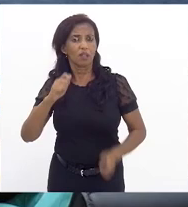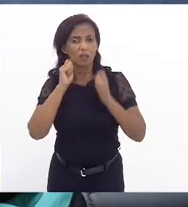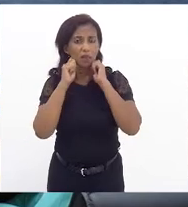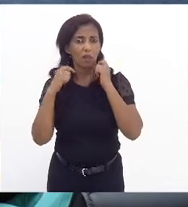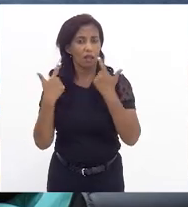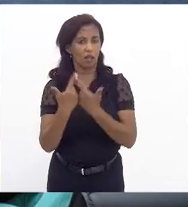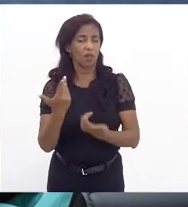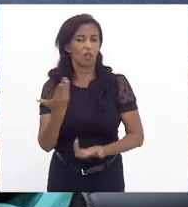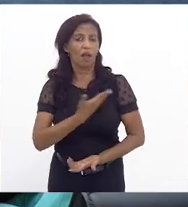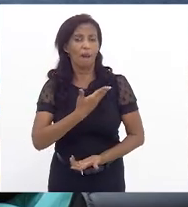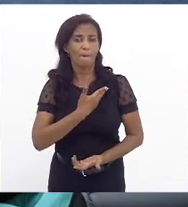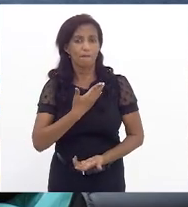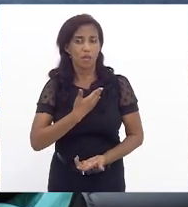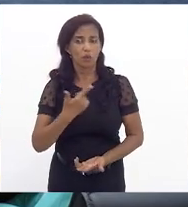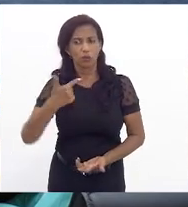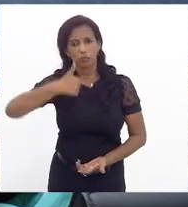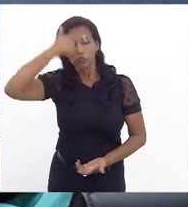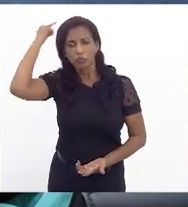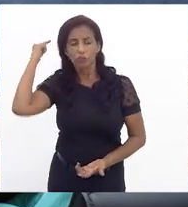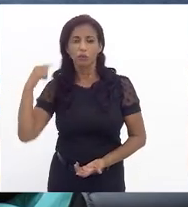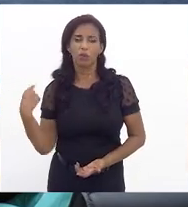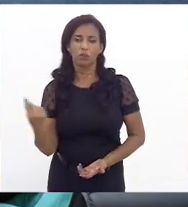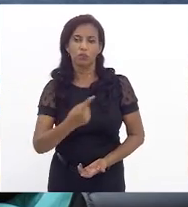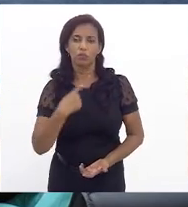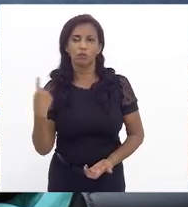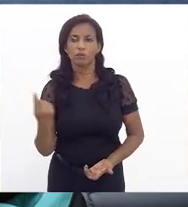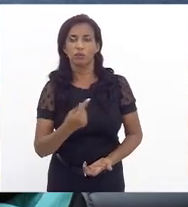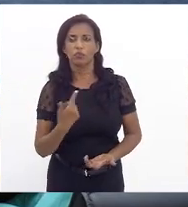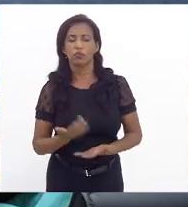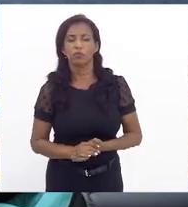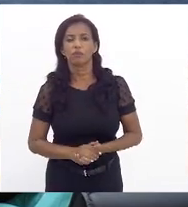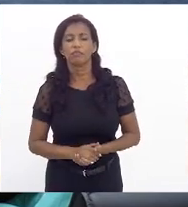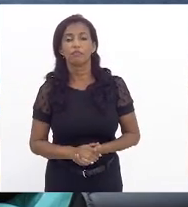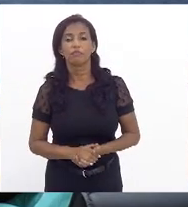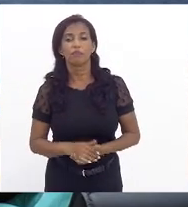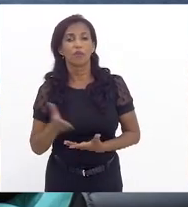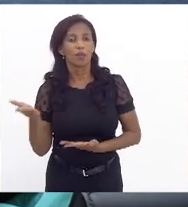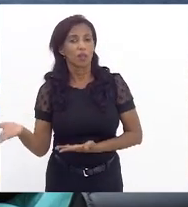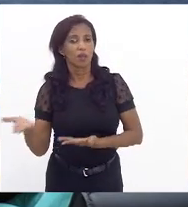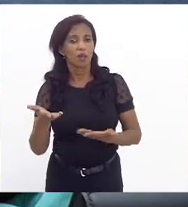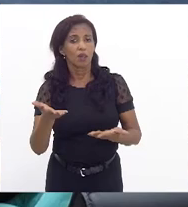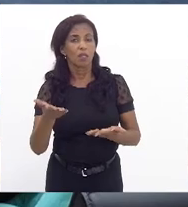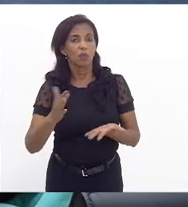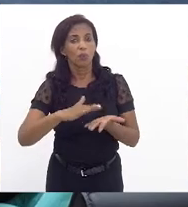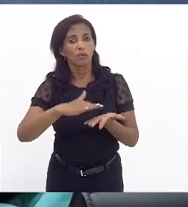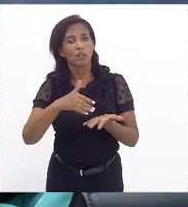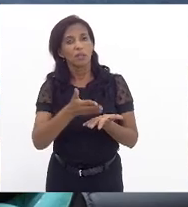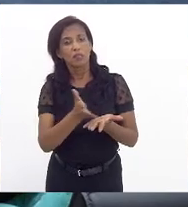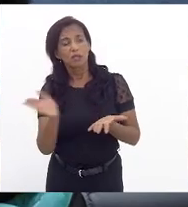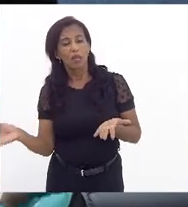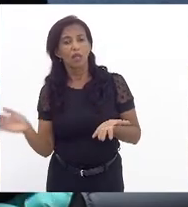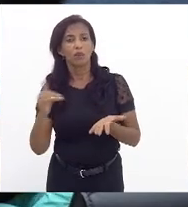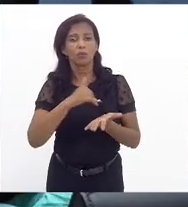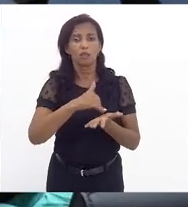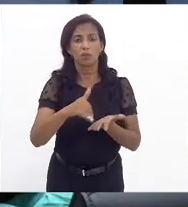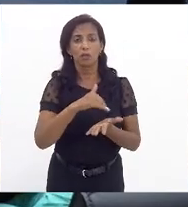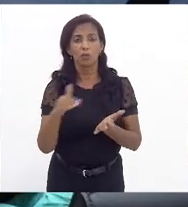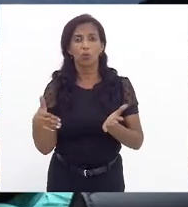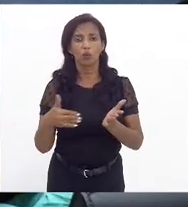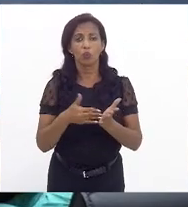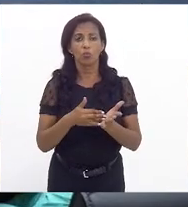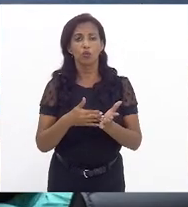Assembleia, amigo do Luiz Paulo, amigo de nós todos. O Conte Bittencourt, quando saiu da secretaria, um dos últimos atos dele